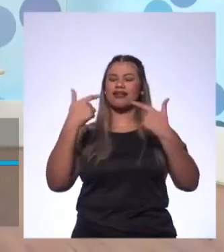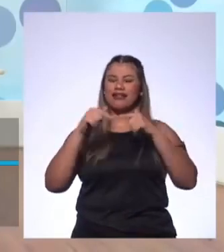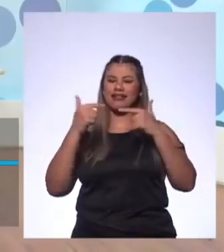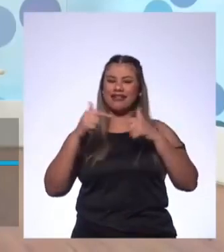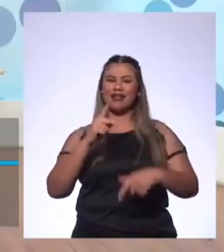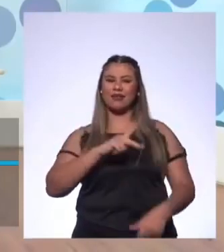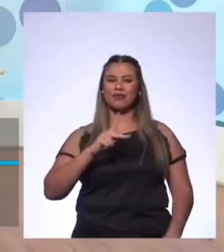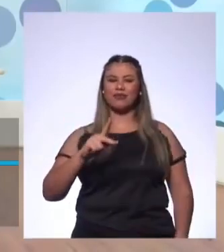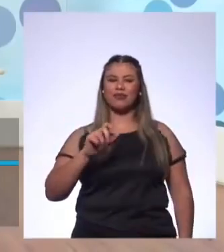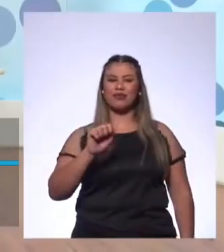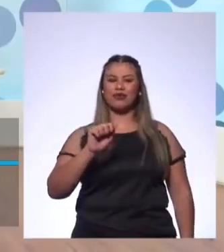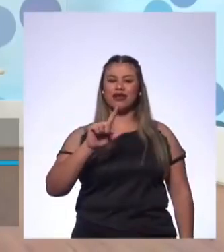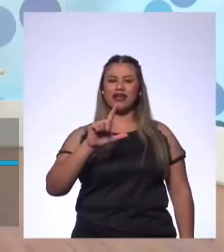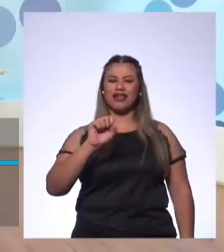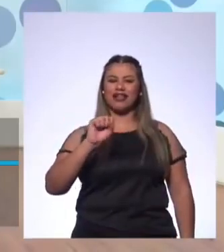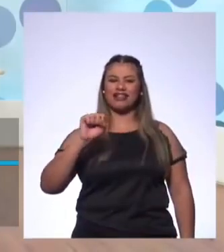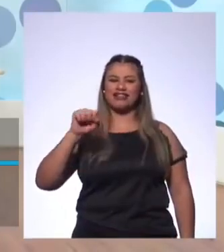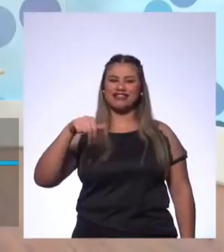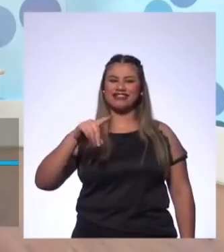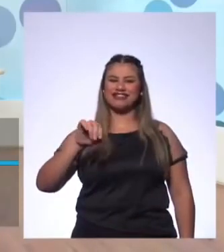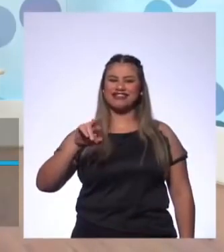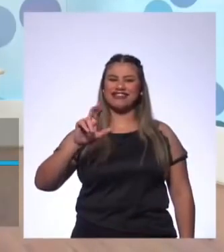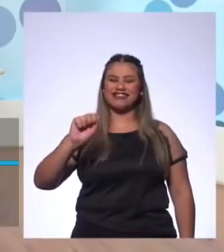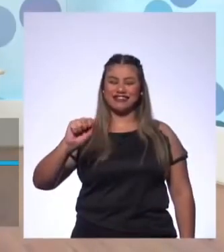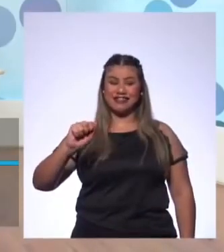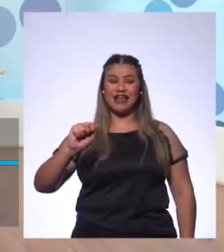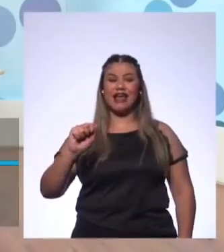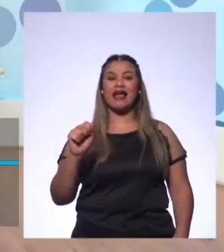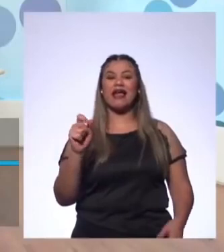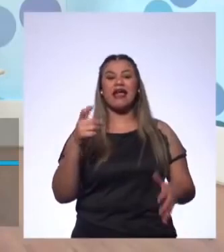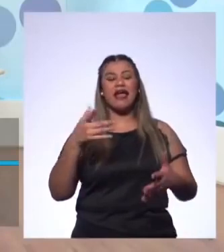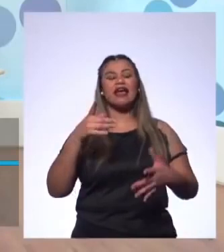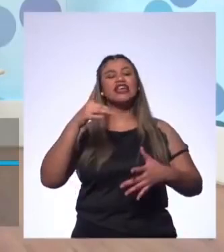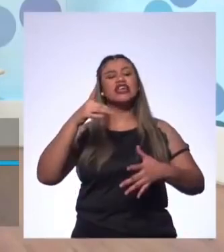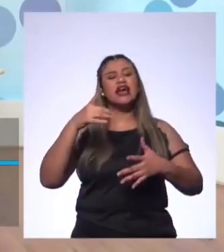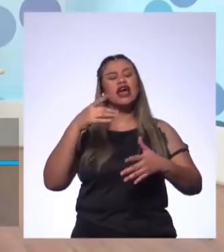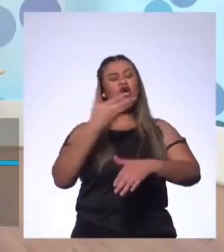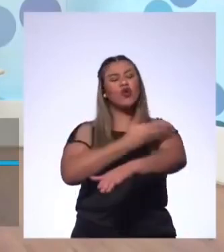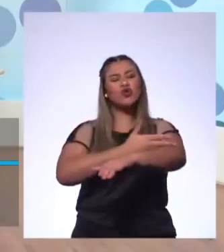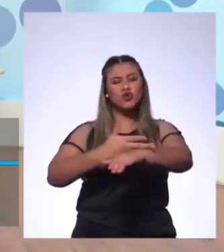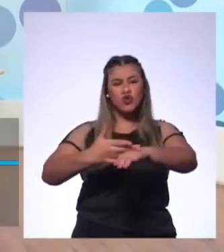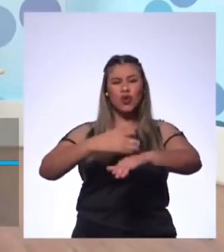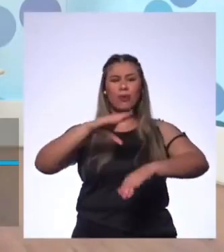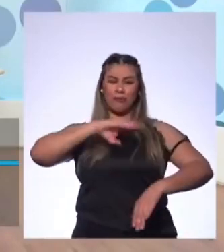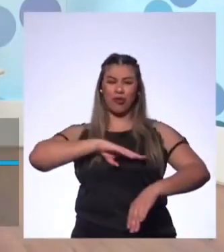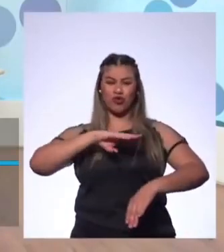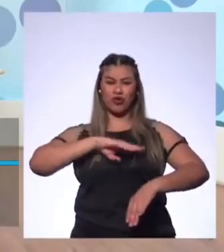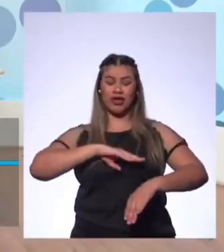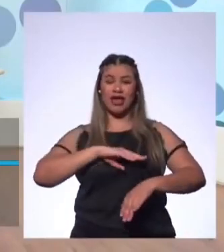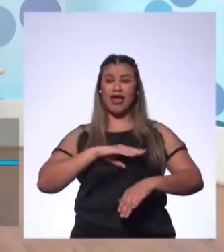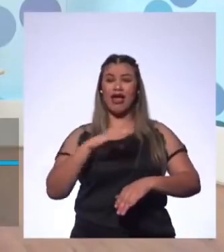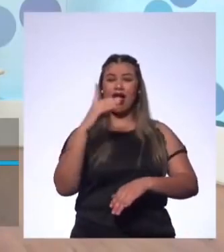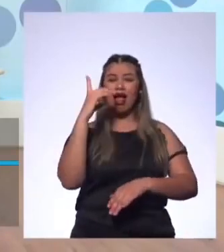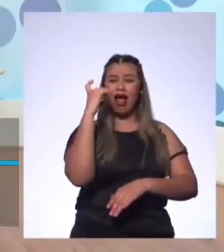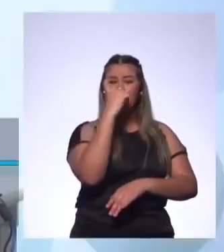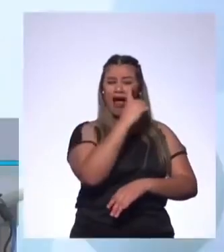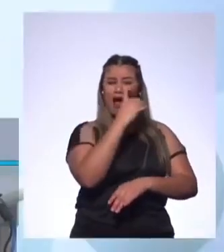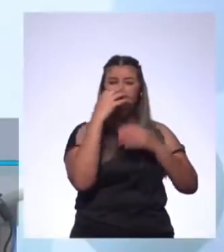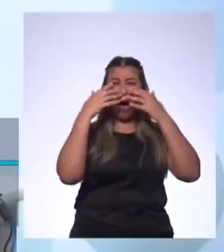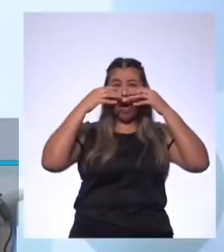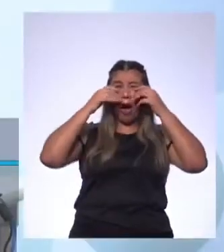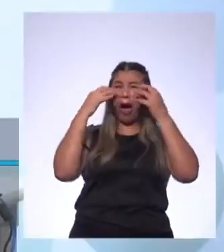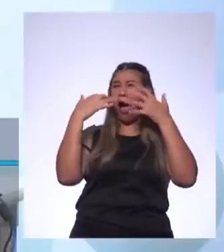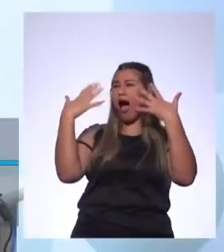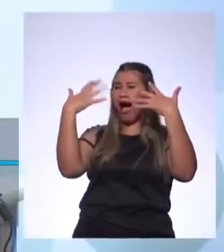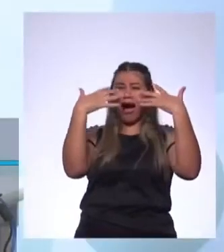Alessandra. Pimenta nos olhos dos outros é refresco. A gente estava evitando falar esse, mas é isso mesmo. Pro, a gente estava evitando falar,